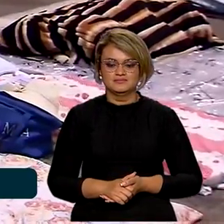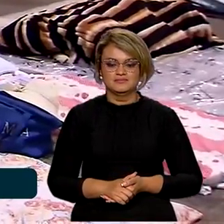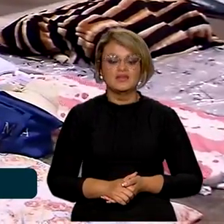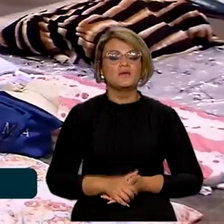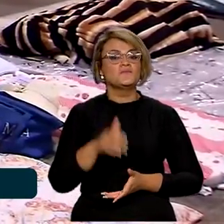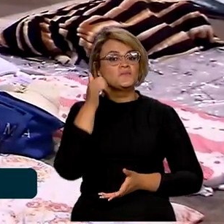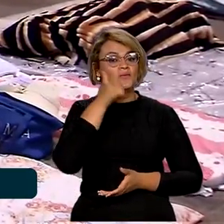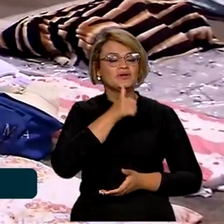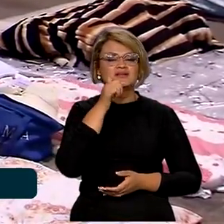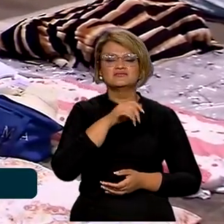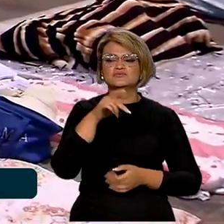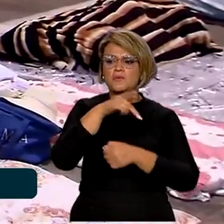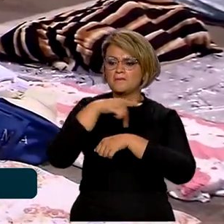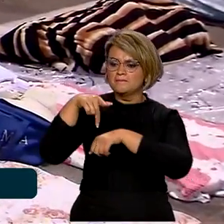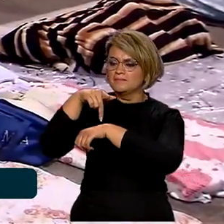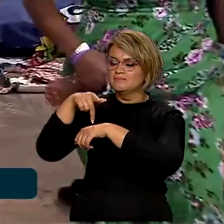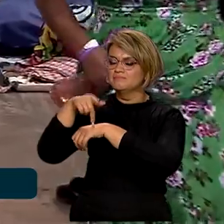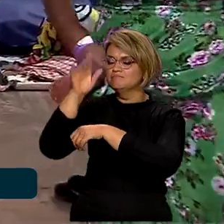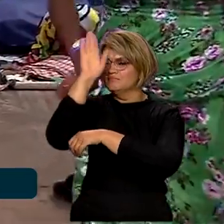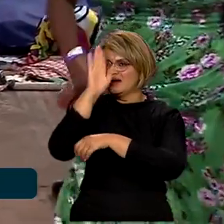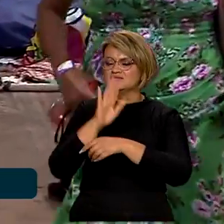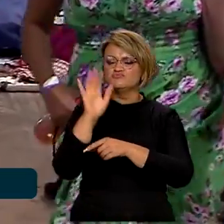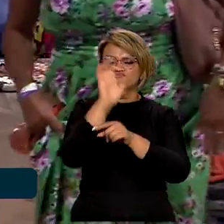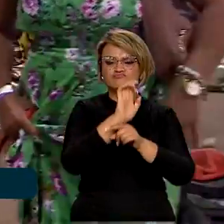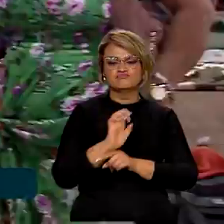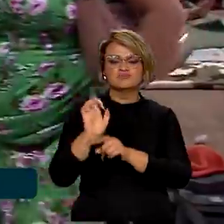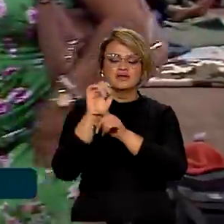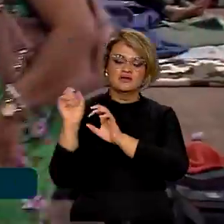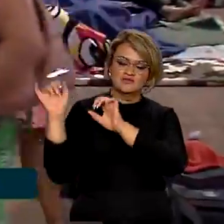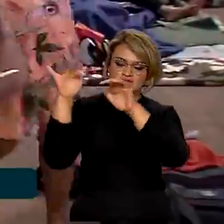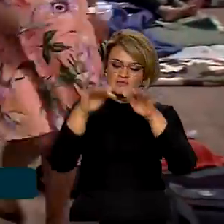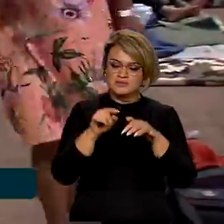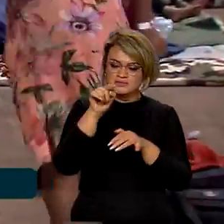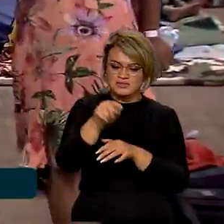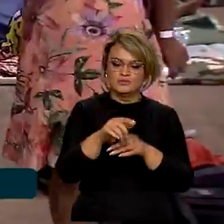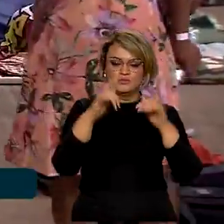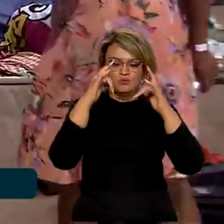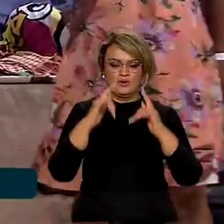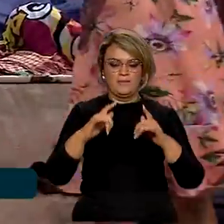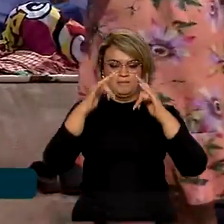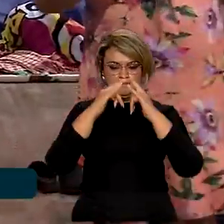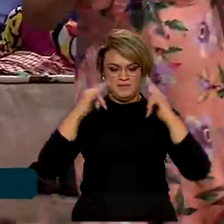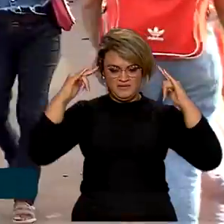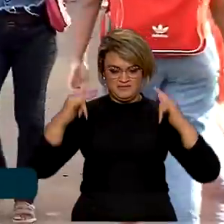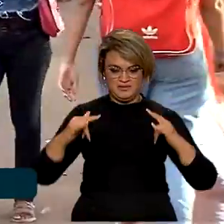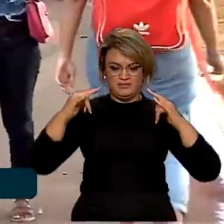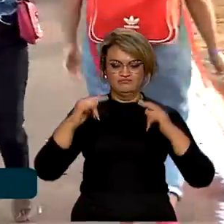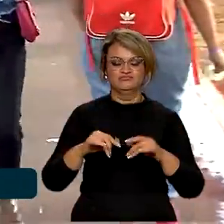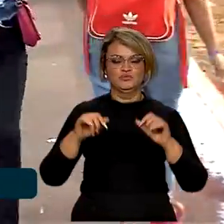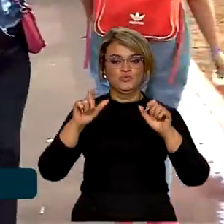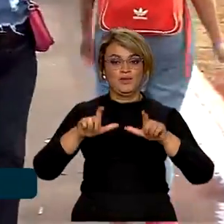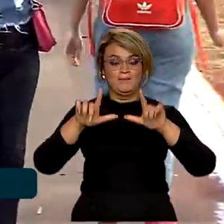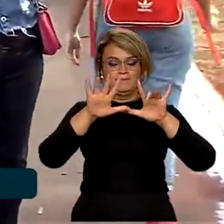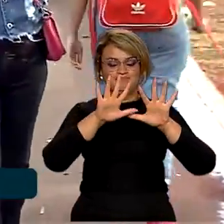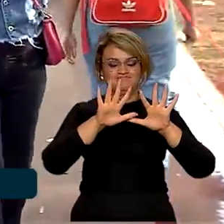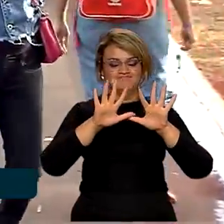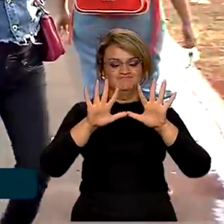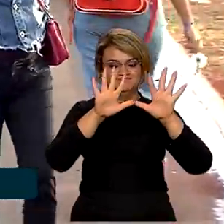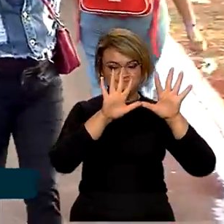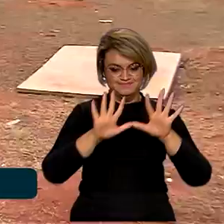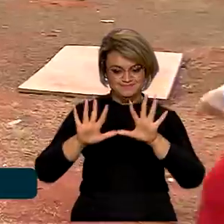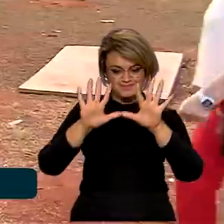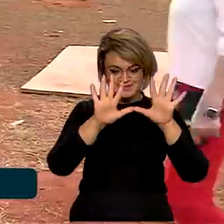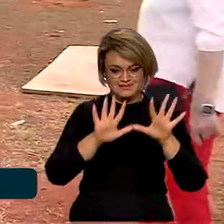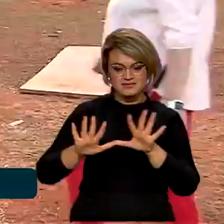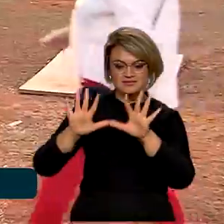Mulheres de todo o país estão acampadas no pavilhão de exposições do Parque da Cidade, em Brasília, para a 7ª Marcha das